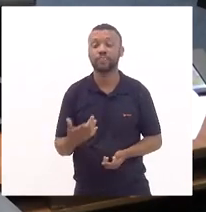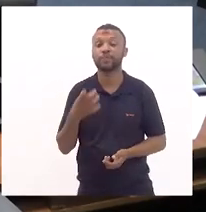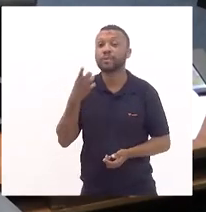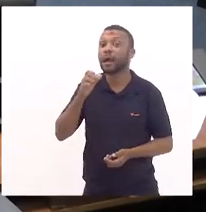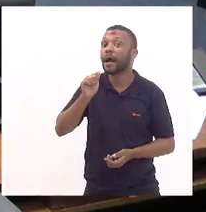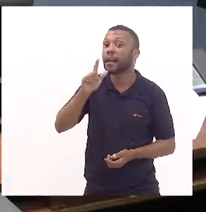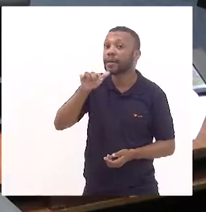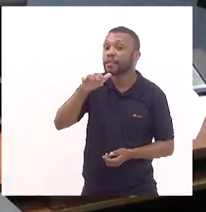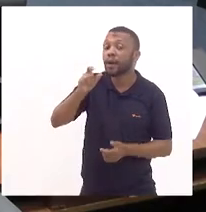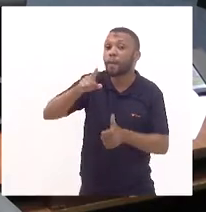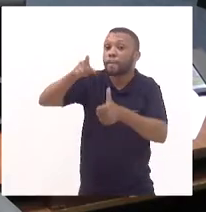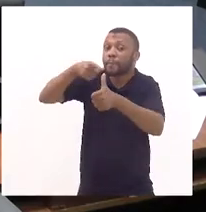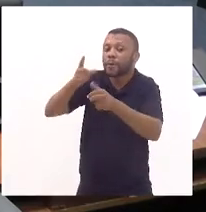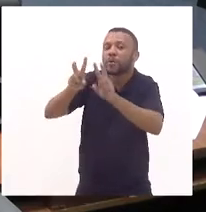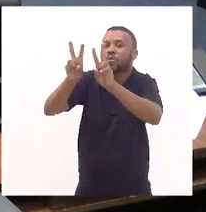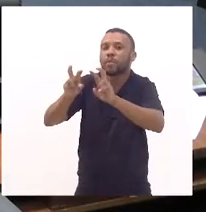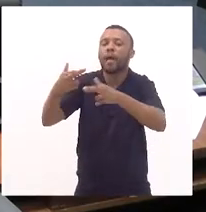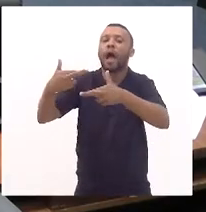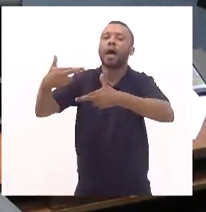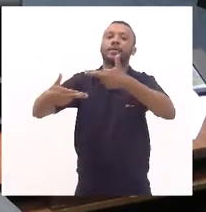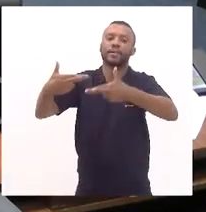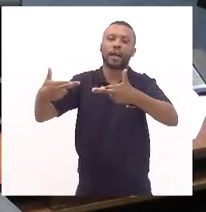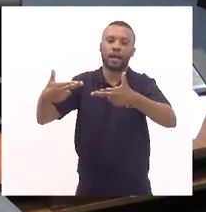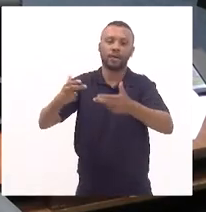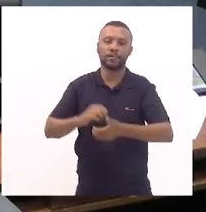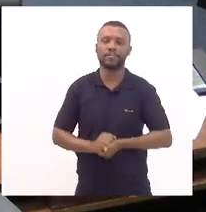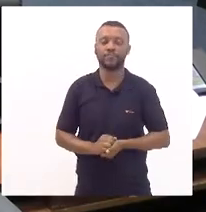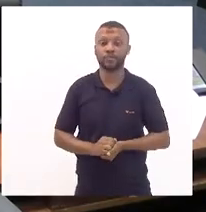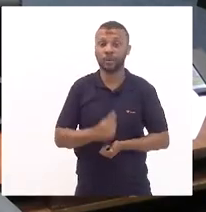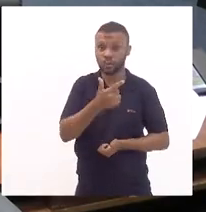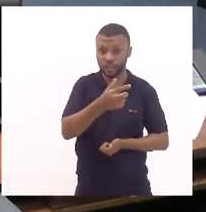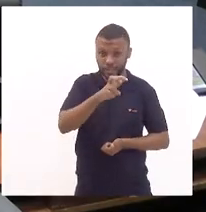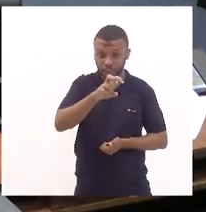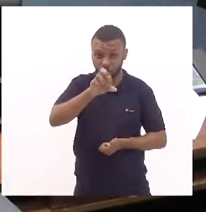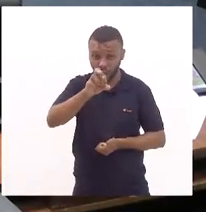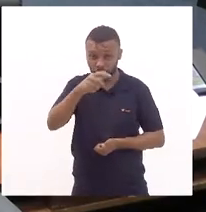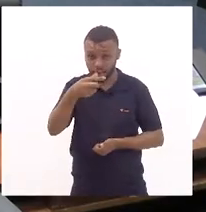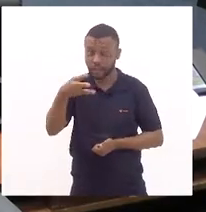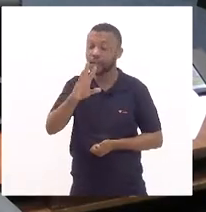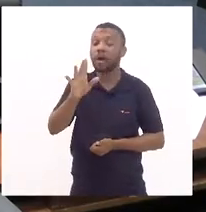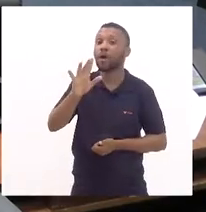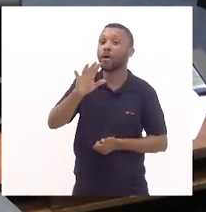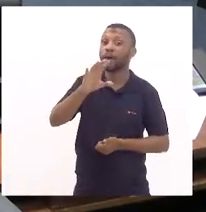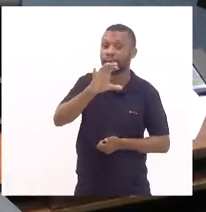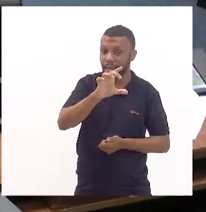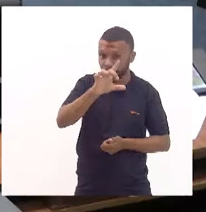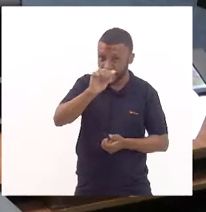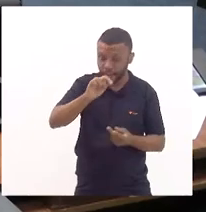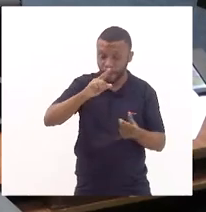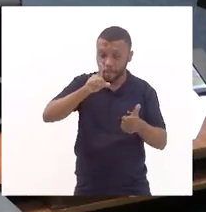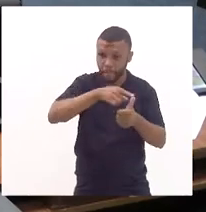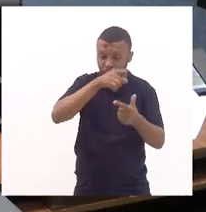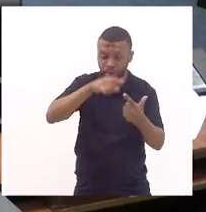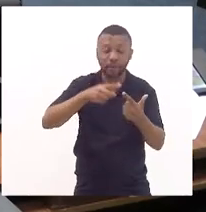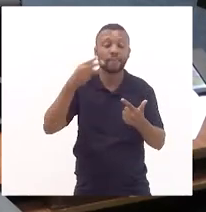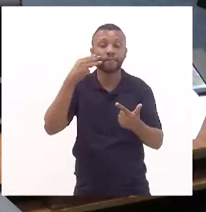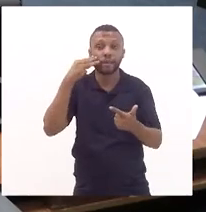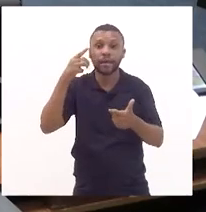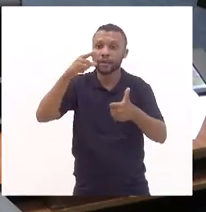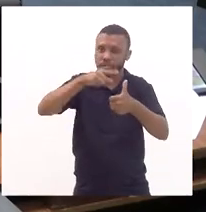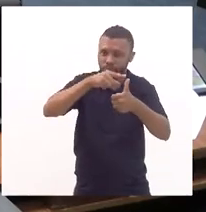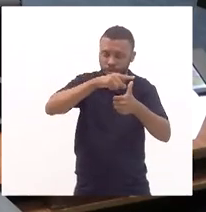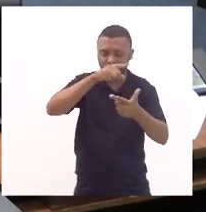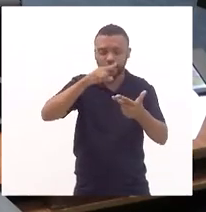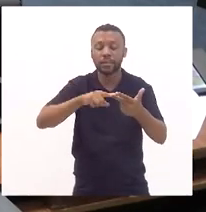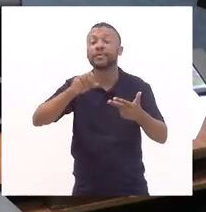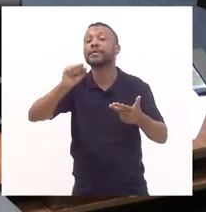Da Alana é o primeiro, da reciclagem. Não, 5923. Célia é do primeiro, Marcos Vinícius do primeiro, Valdeque do primeiro, Salema